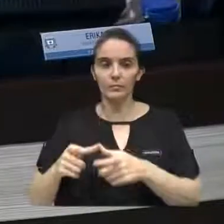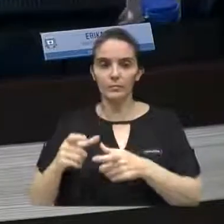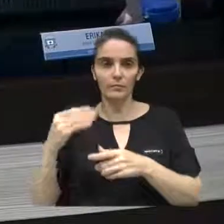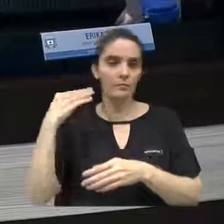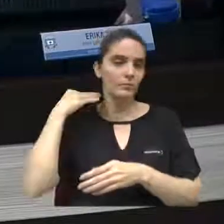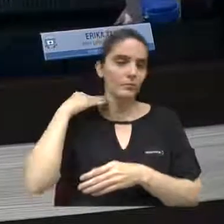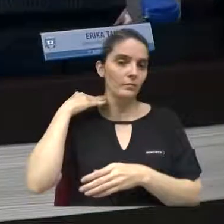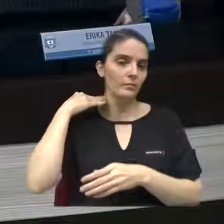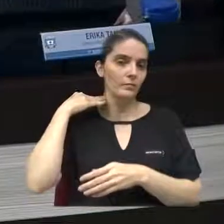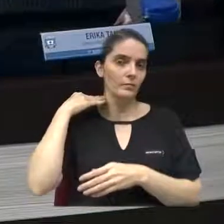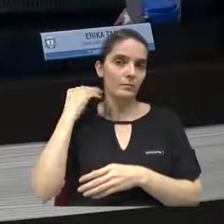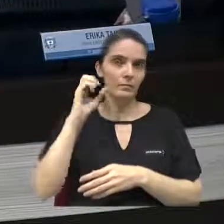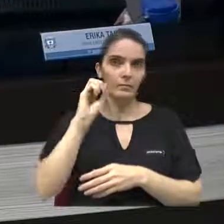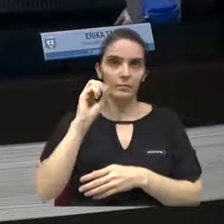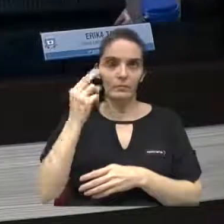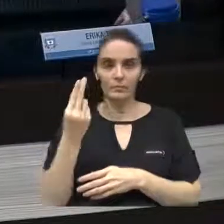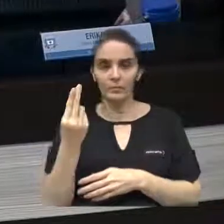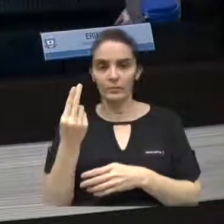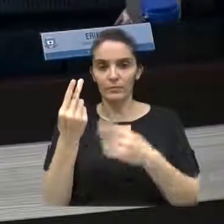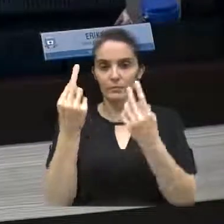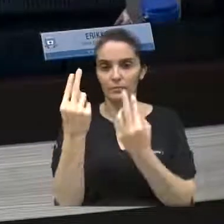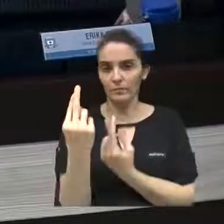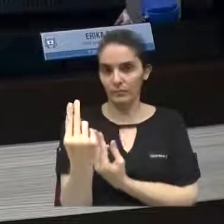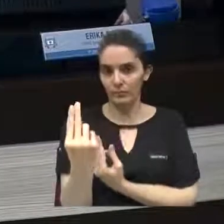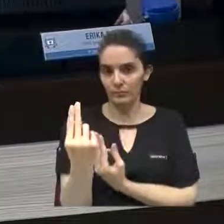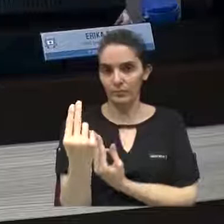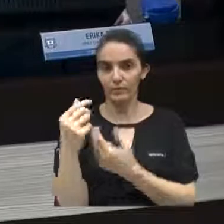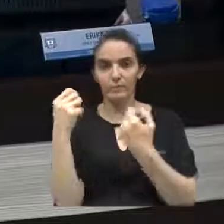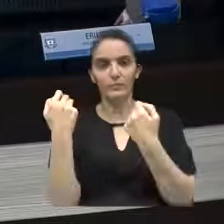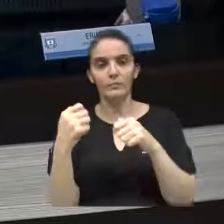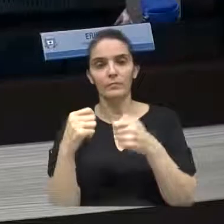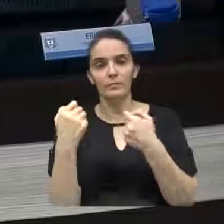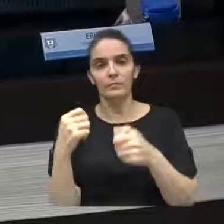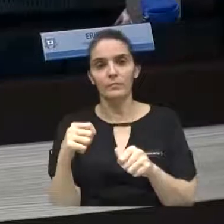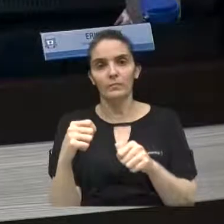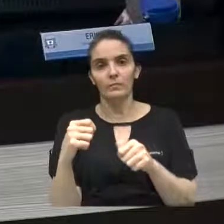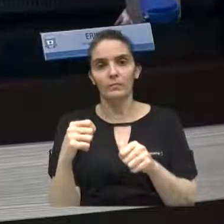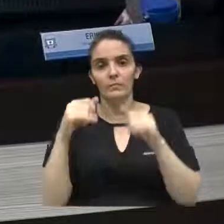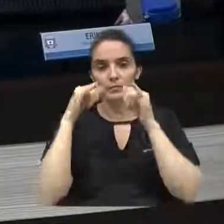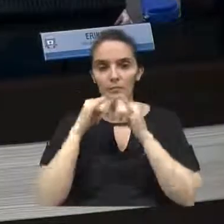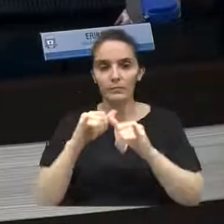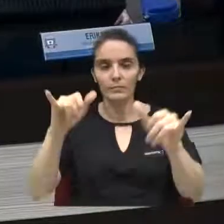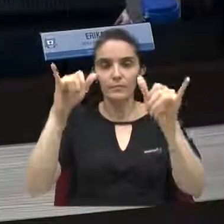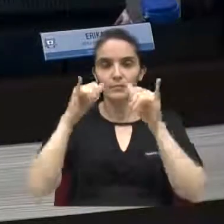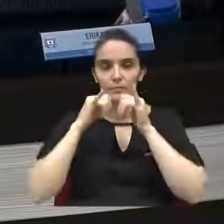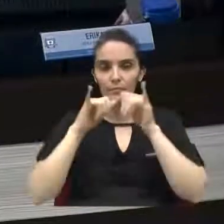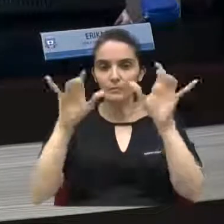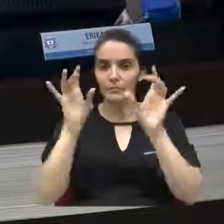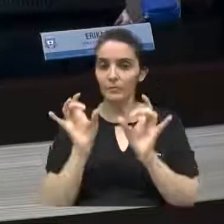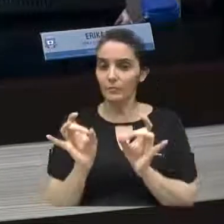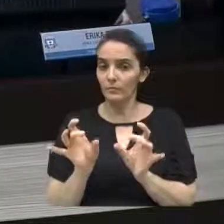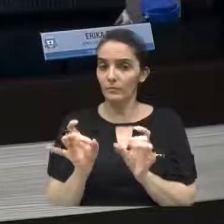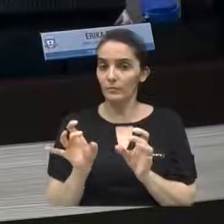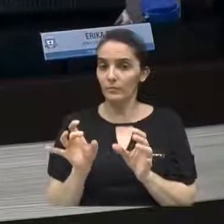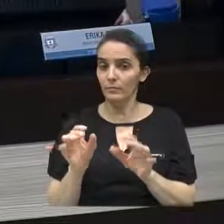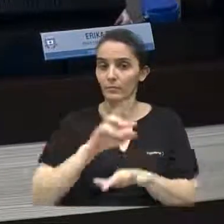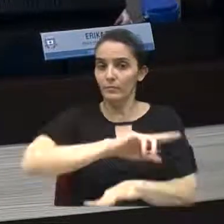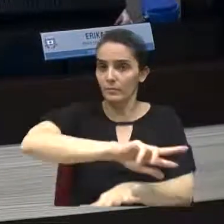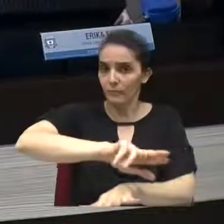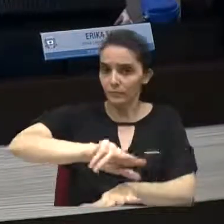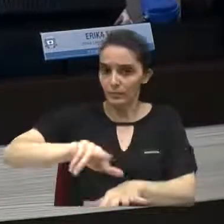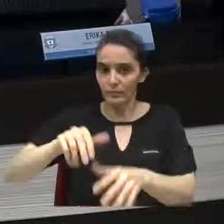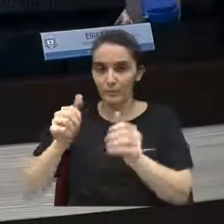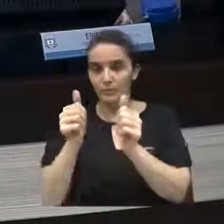a divulgação nos estabelecimentos bancários similares situados no município de Limeira da proibição de venda casada de produtos